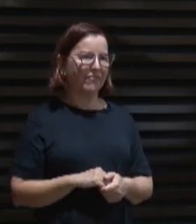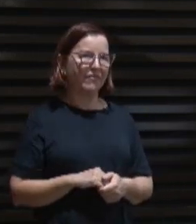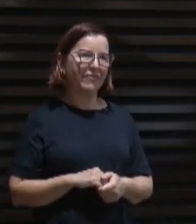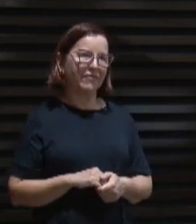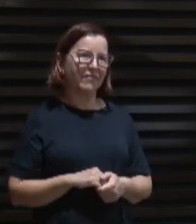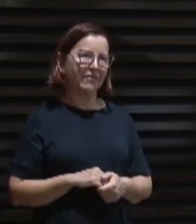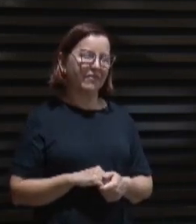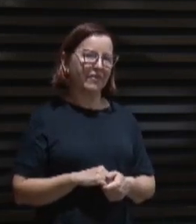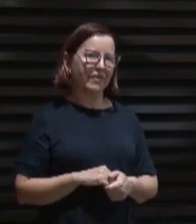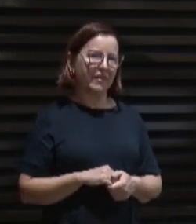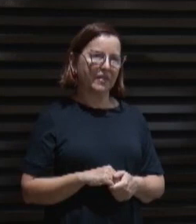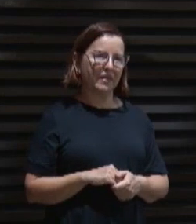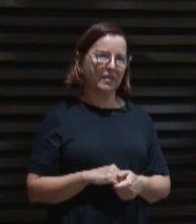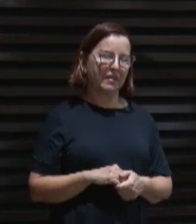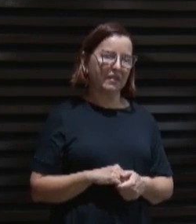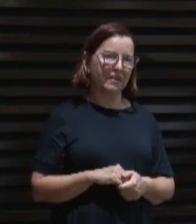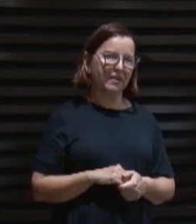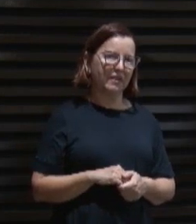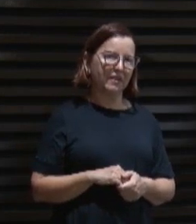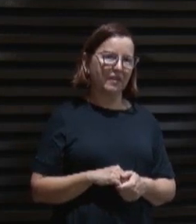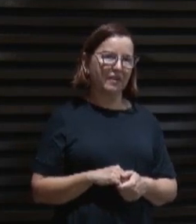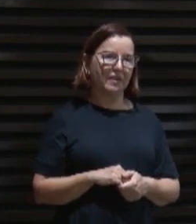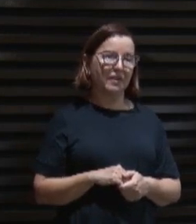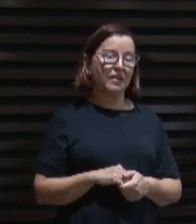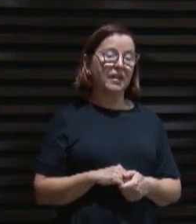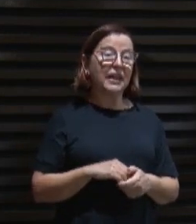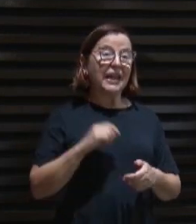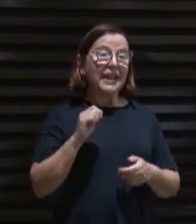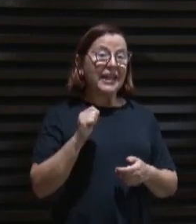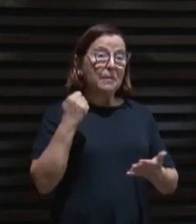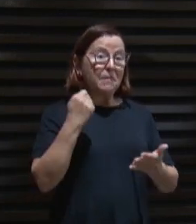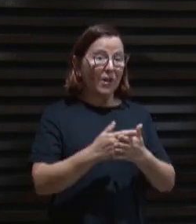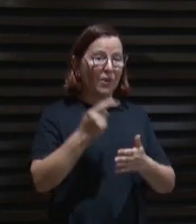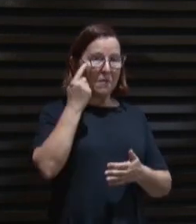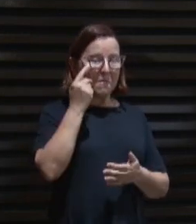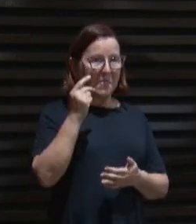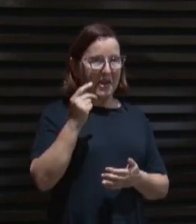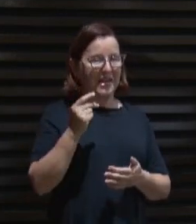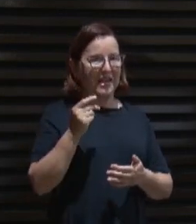financiou o Capital de Karl Marx? Quem financiou?